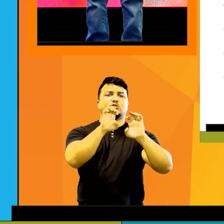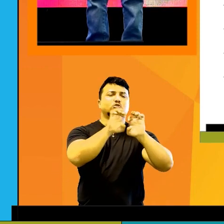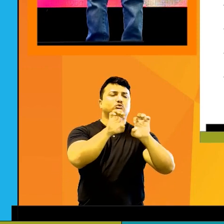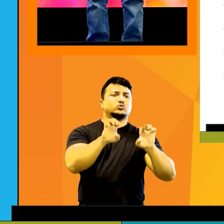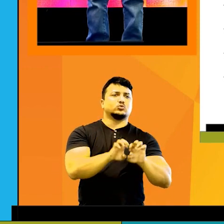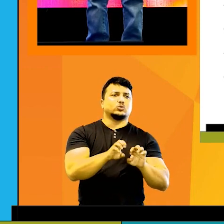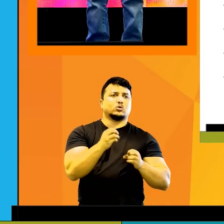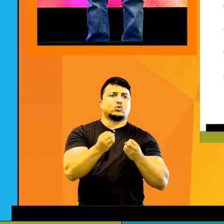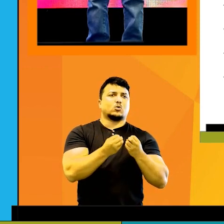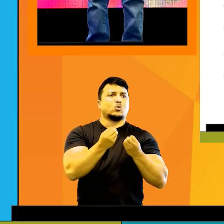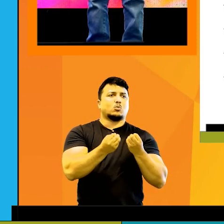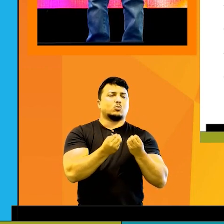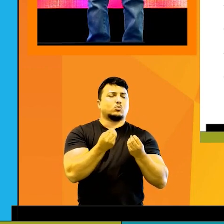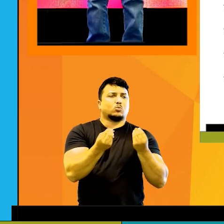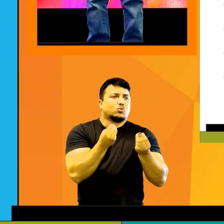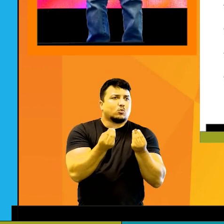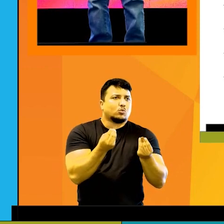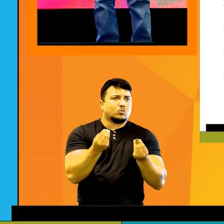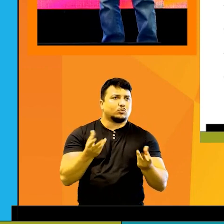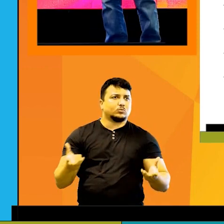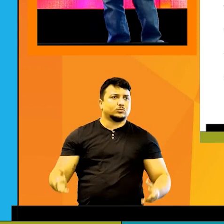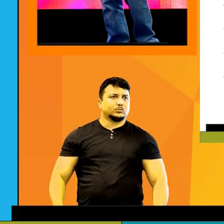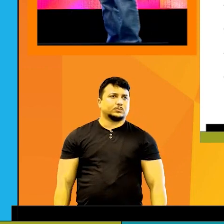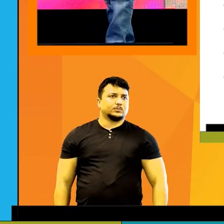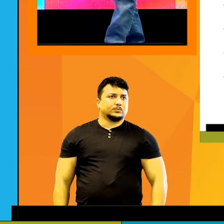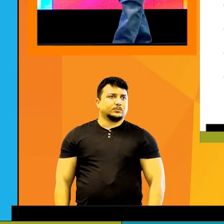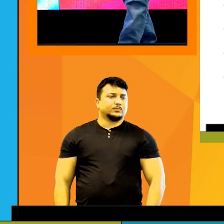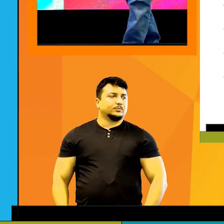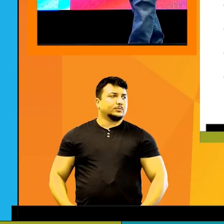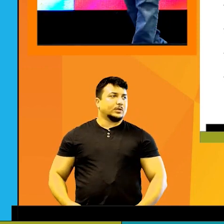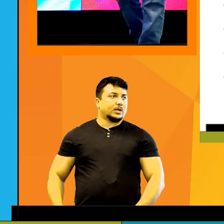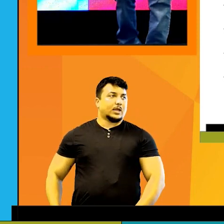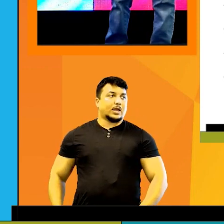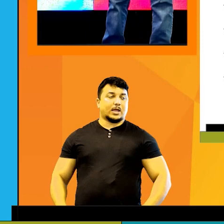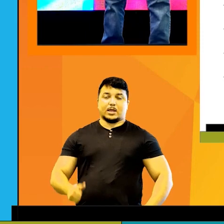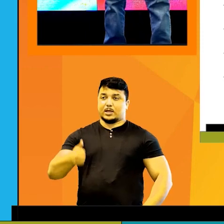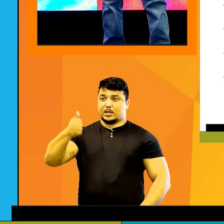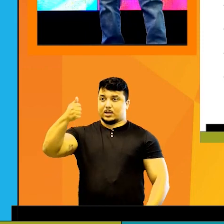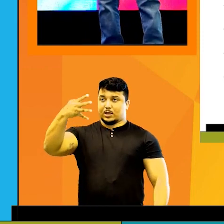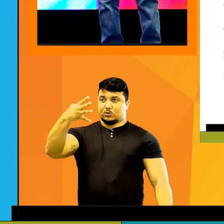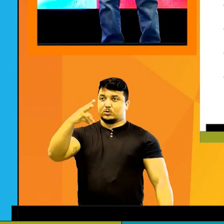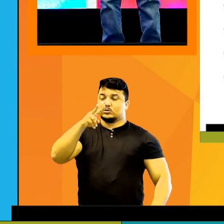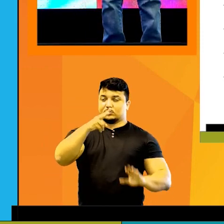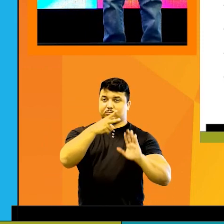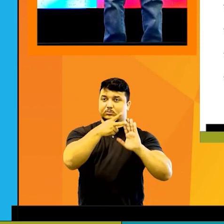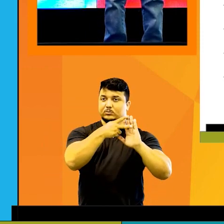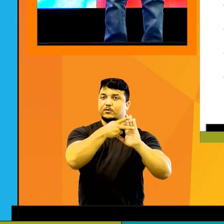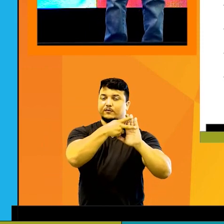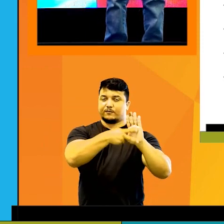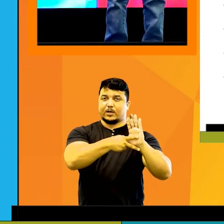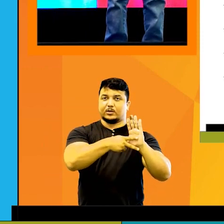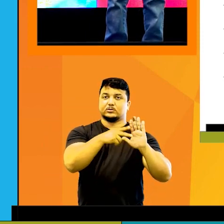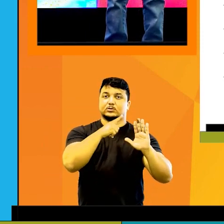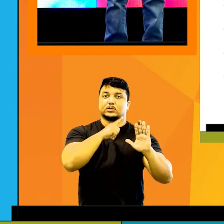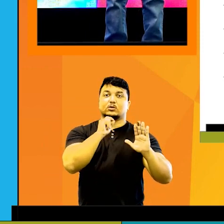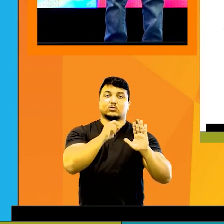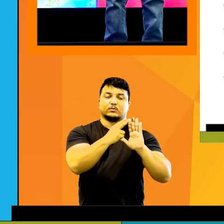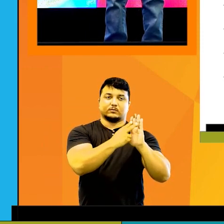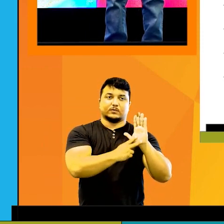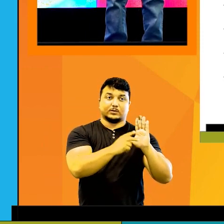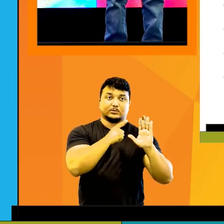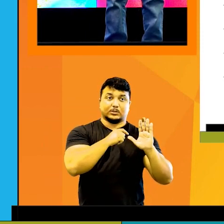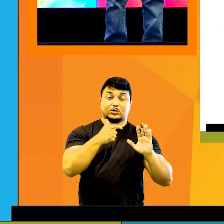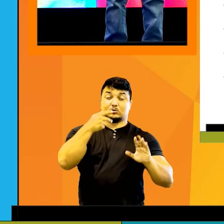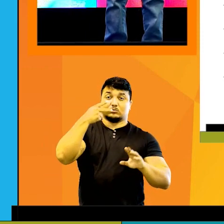como é que é a estética do soneto? São 14 versos, distribuídos em